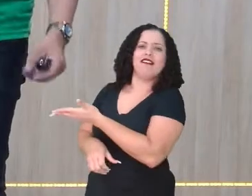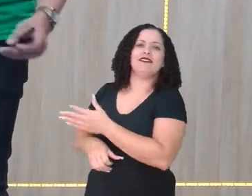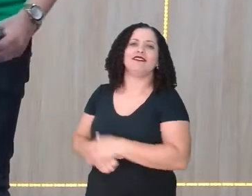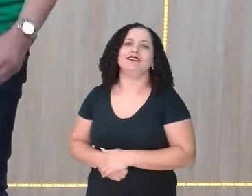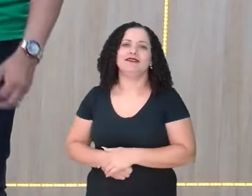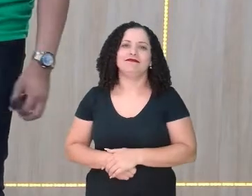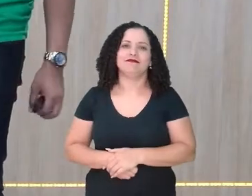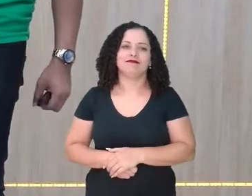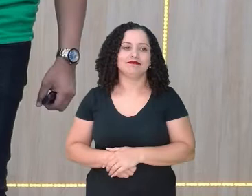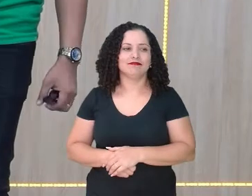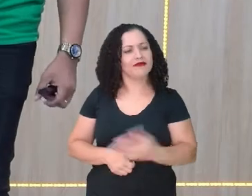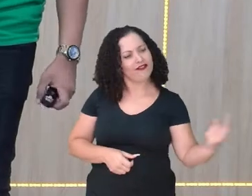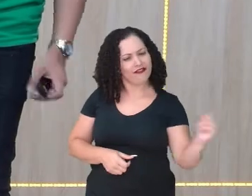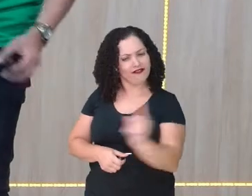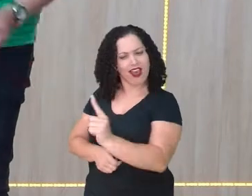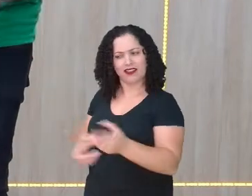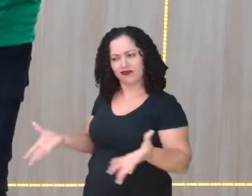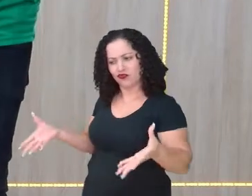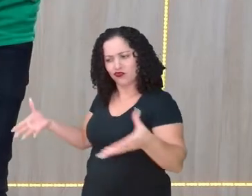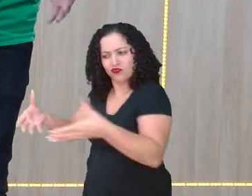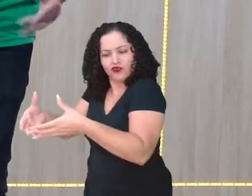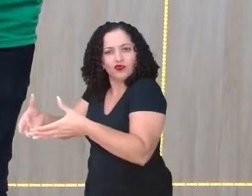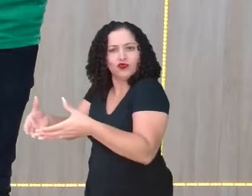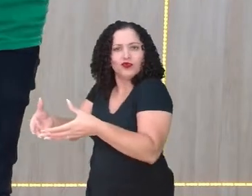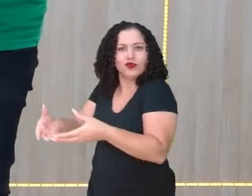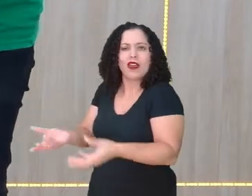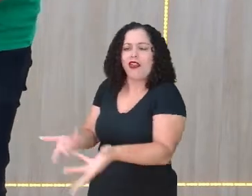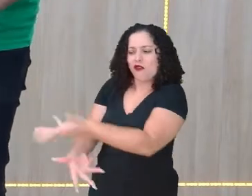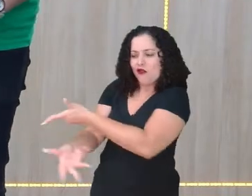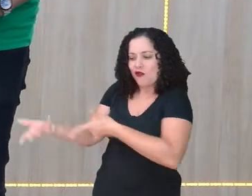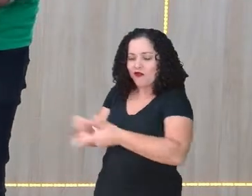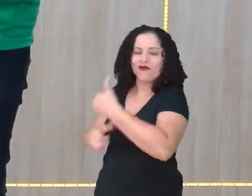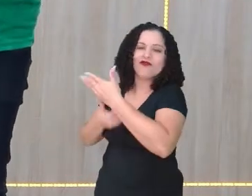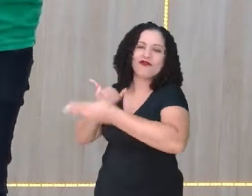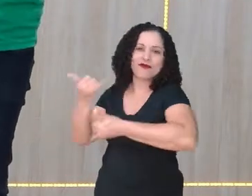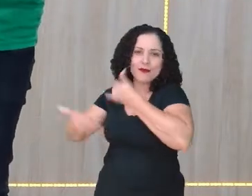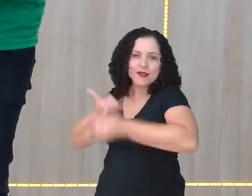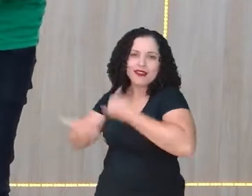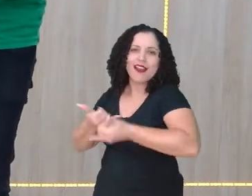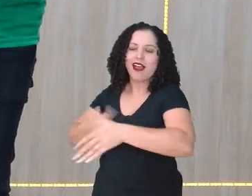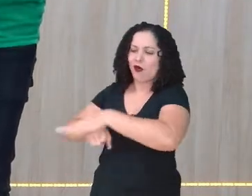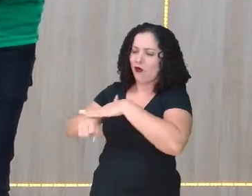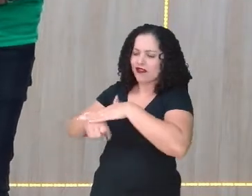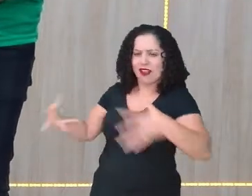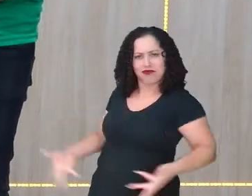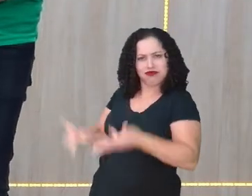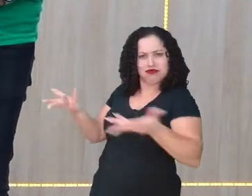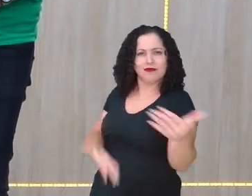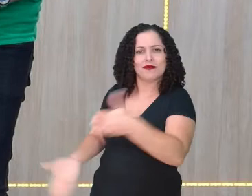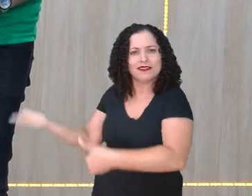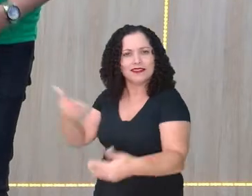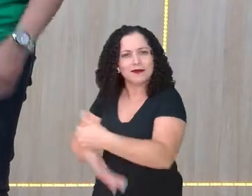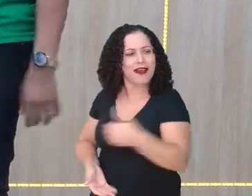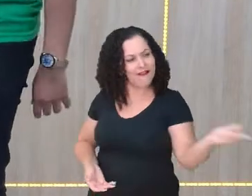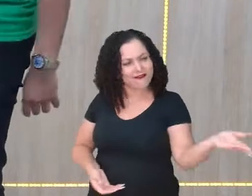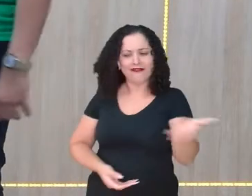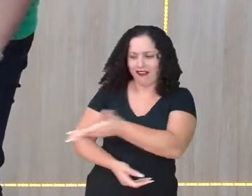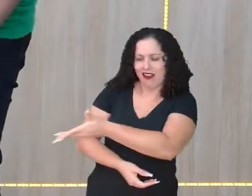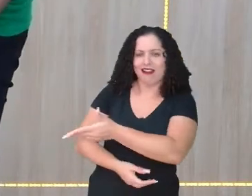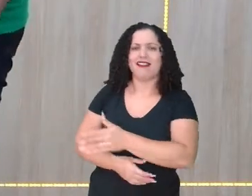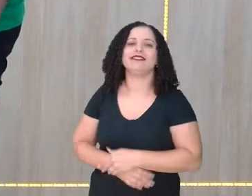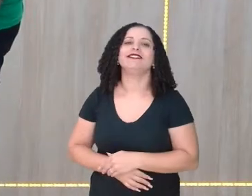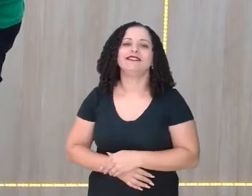Se junta ali com eles, vai comer junto, divide teu lanche, brinca com eles. Interage, meu. Ó, vai lá,